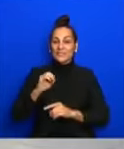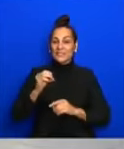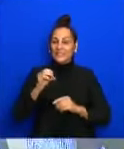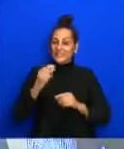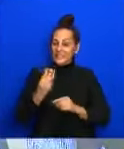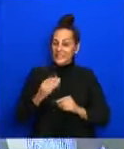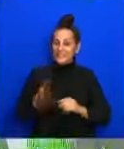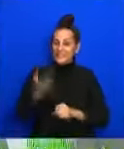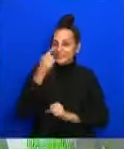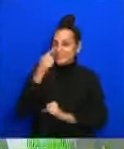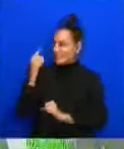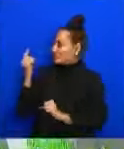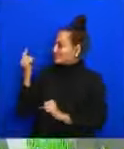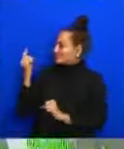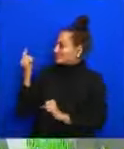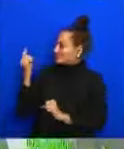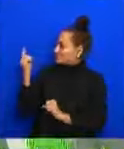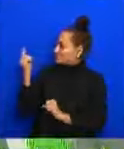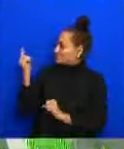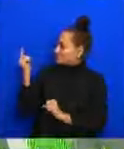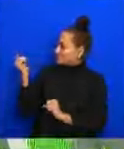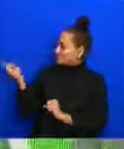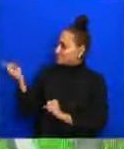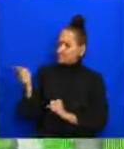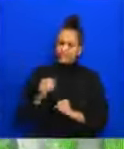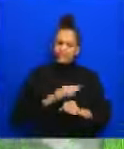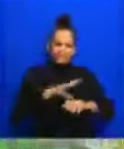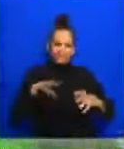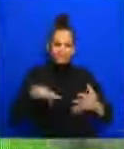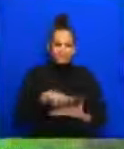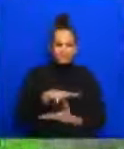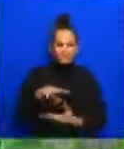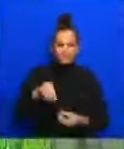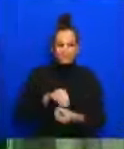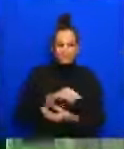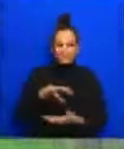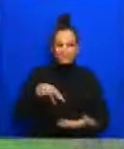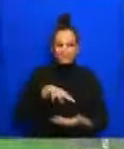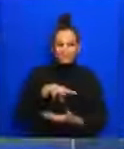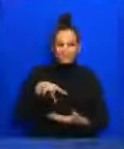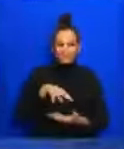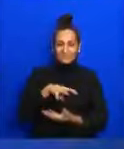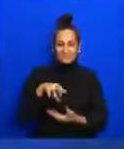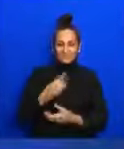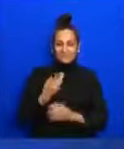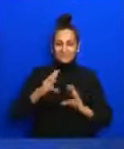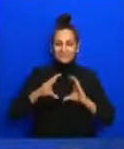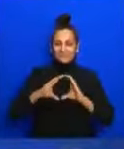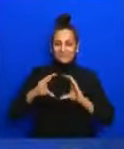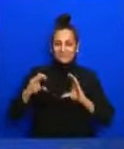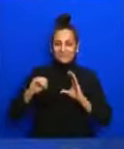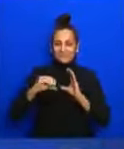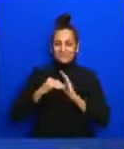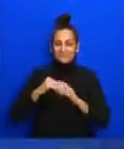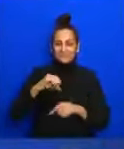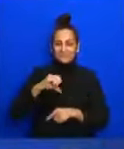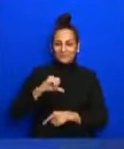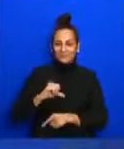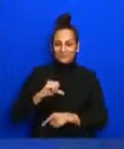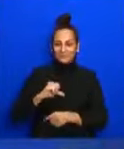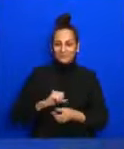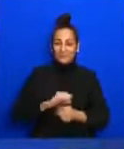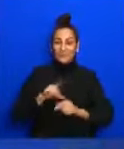bolas posicionadas. Valendo! Globo carregado, embaralhando. 10 bolas numeradas de 0 a